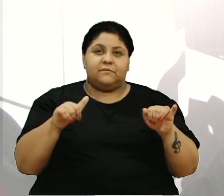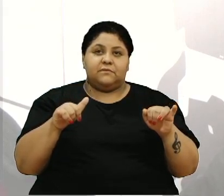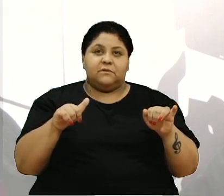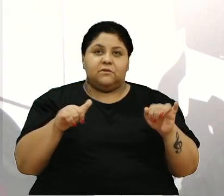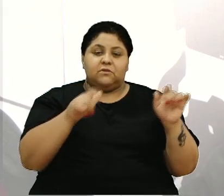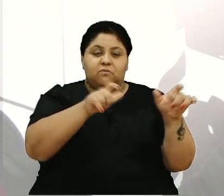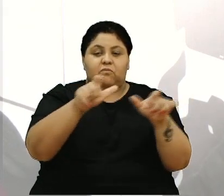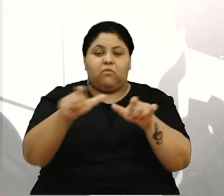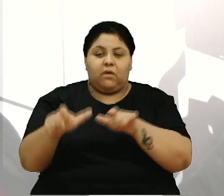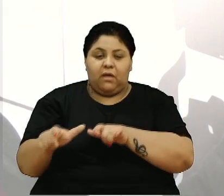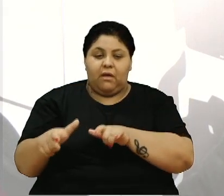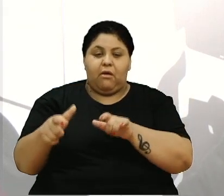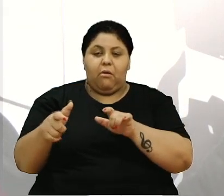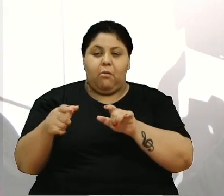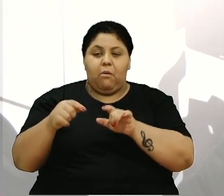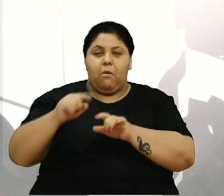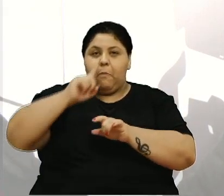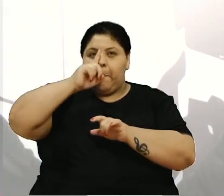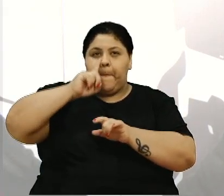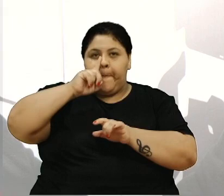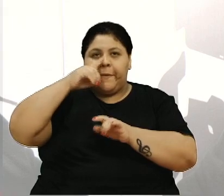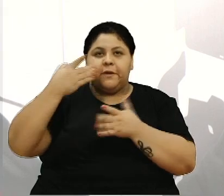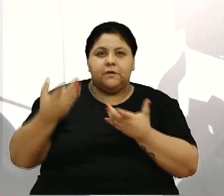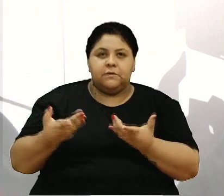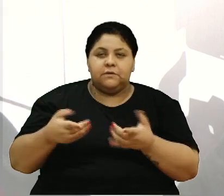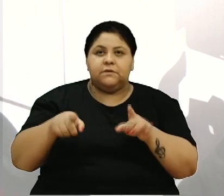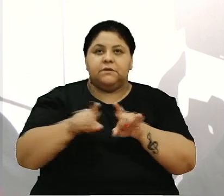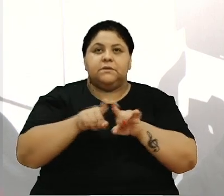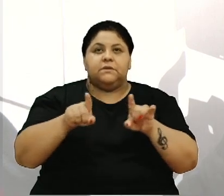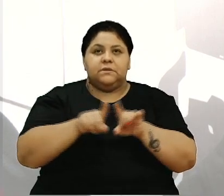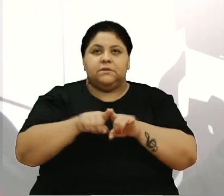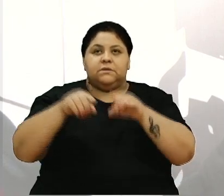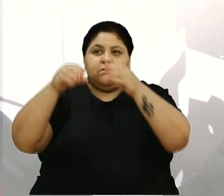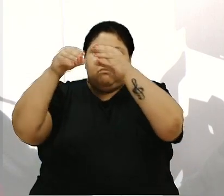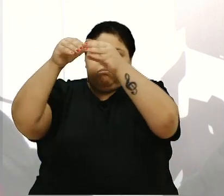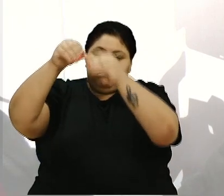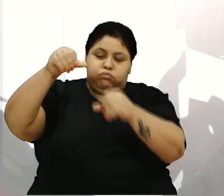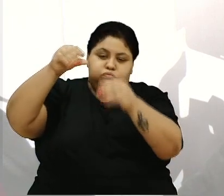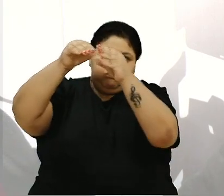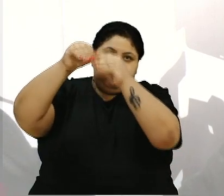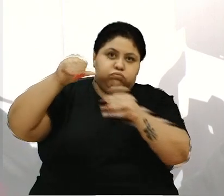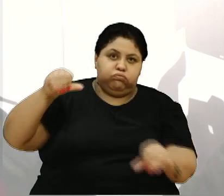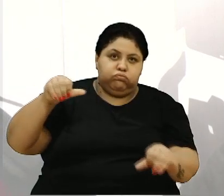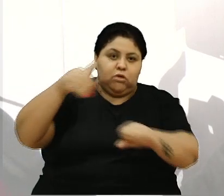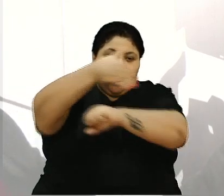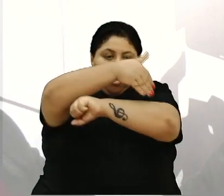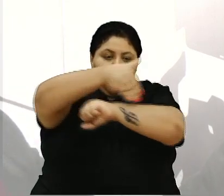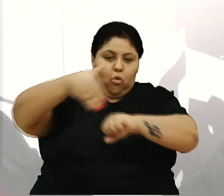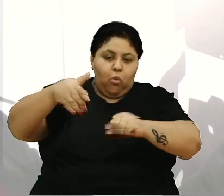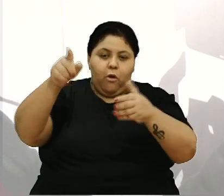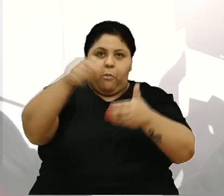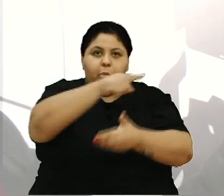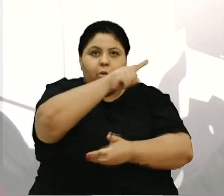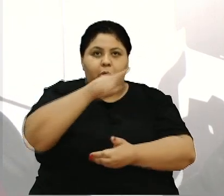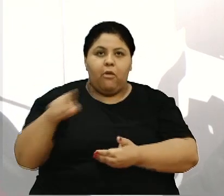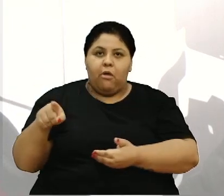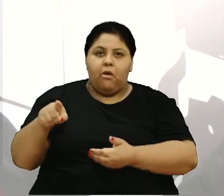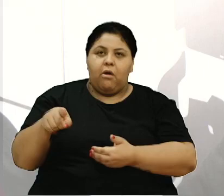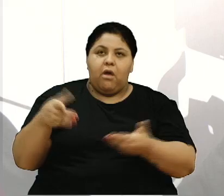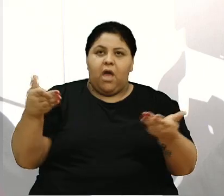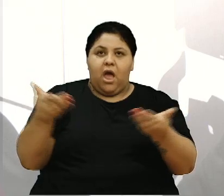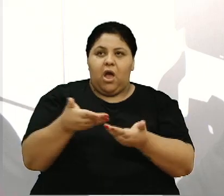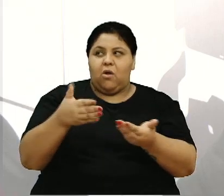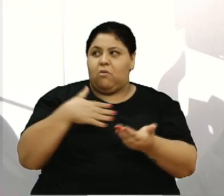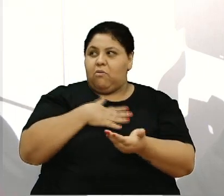localidades foram afetadas, ou se tem possibilidade de deslizamento, quais vias estão bloqueadas, alguém lança nesse